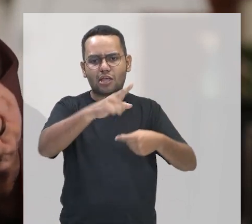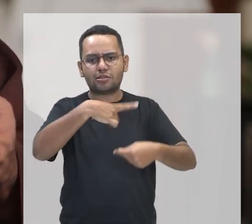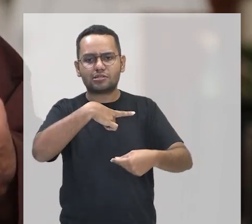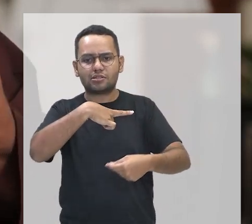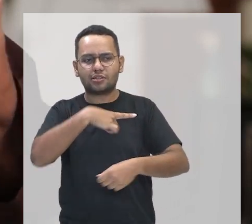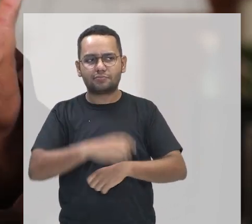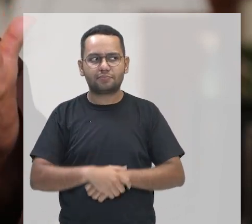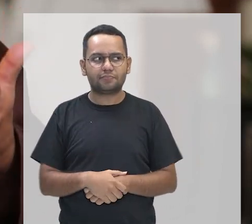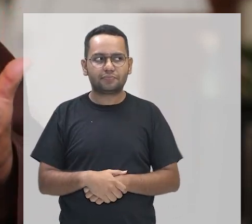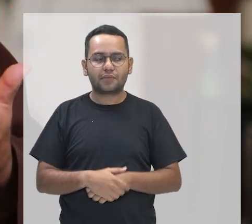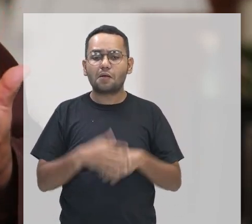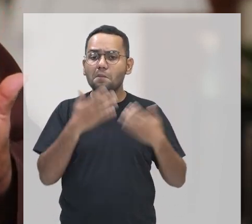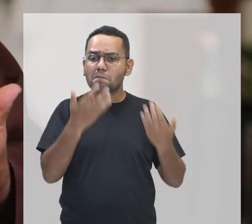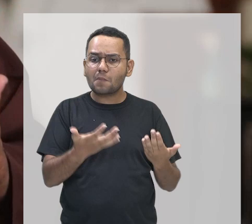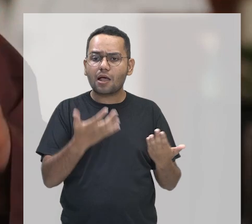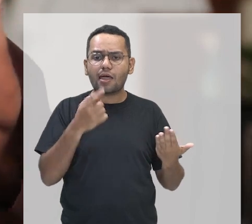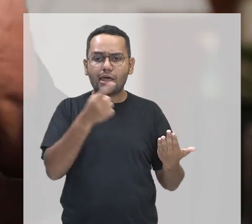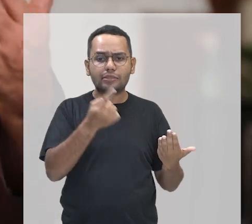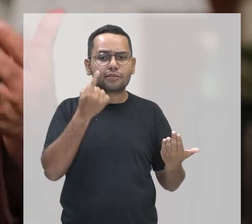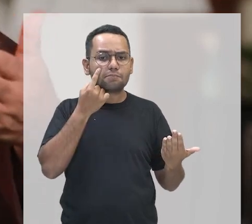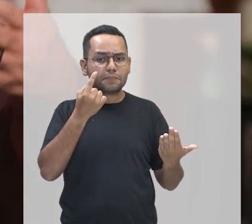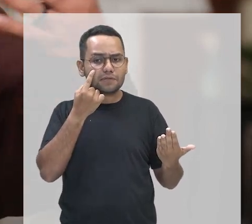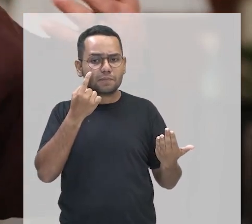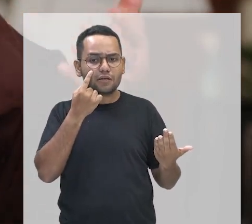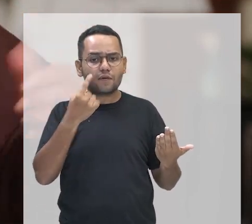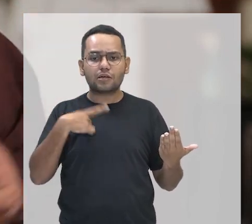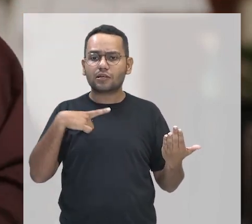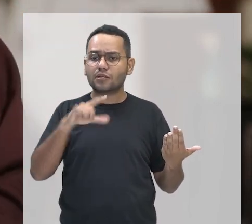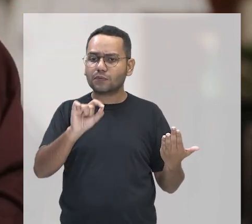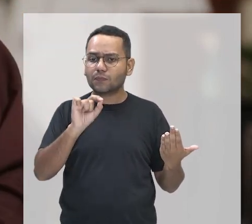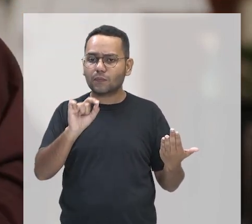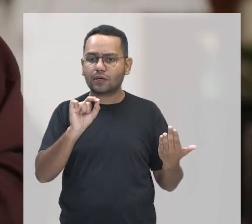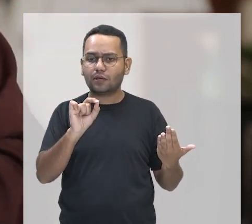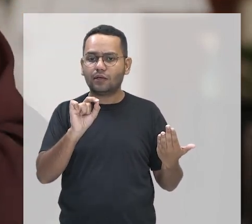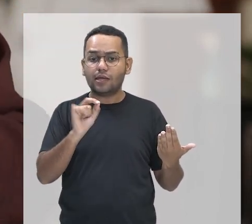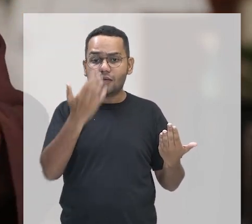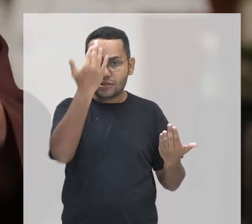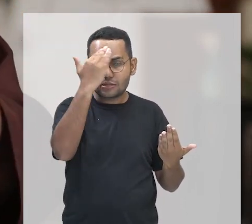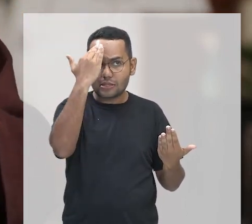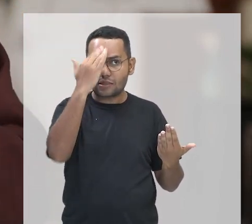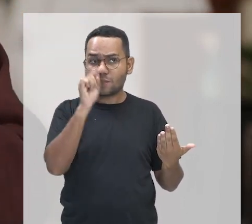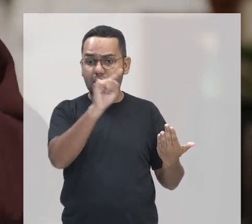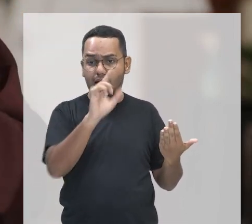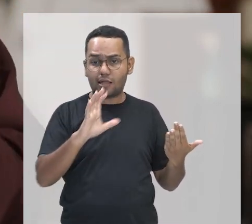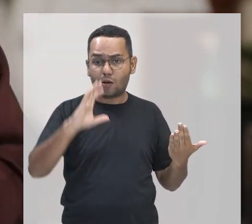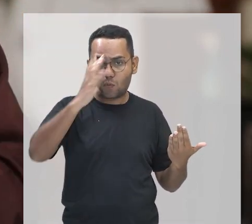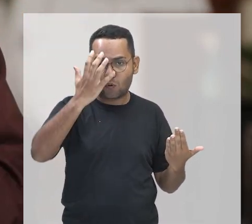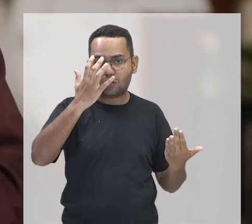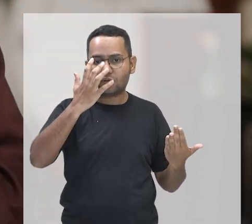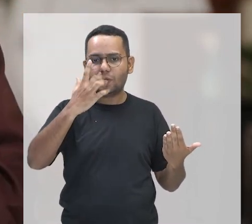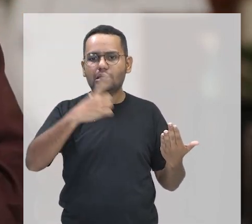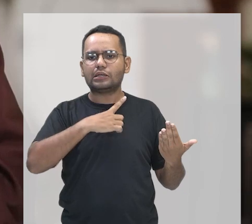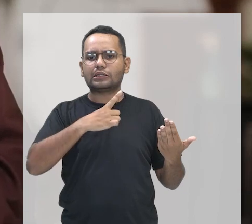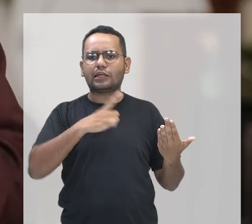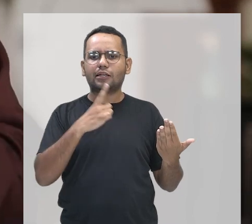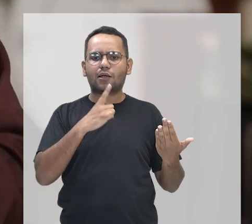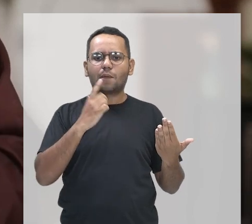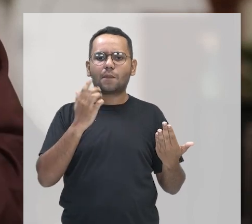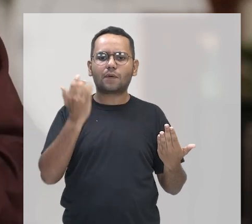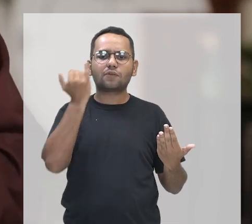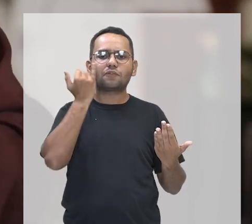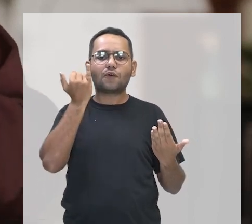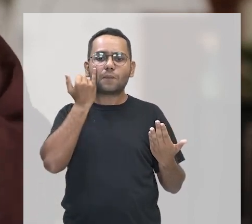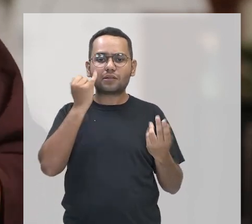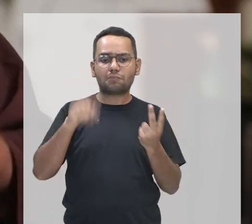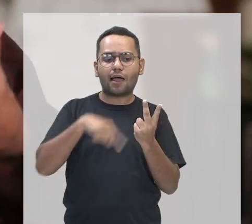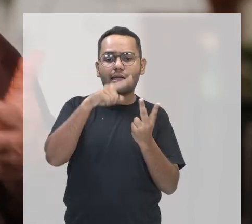é nessa perspectiva de olhar e acolher o transcendente que nós acolhemos os valores. E aí